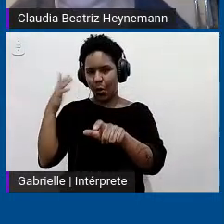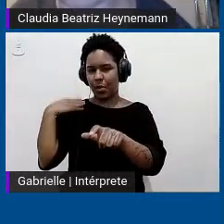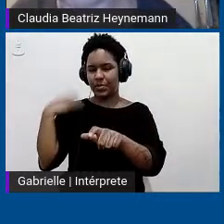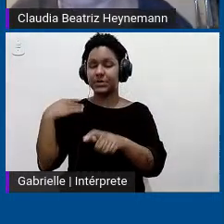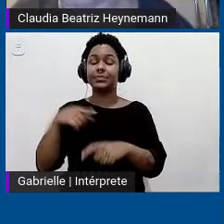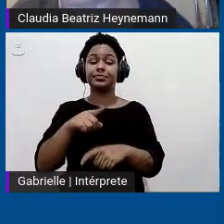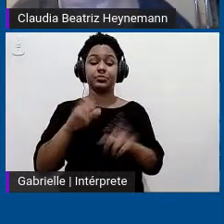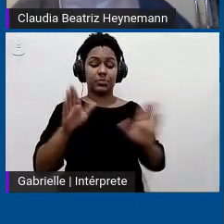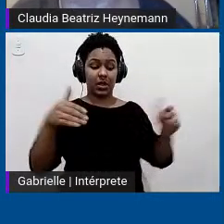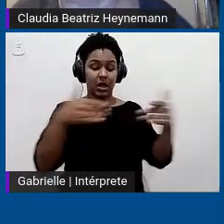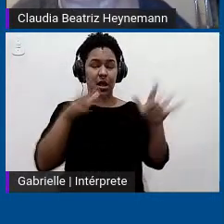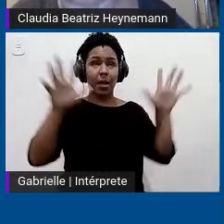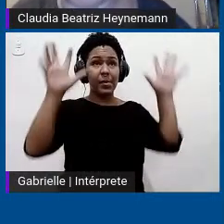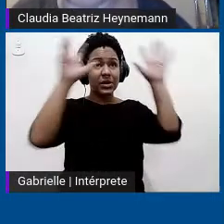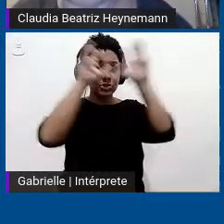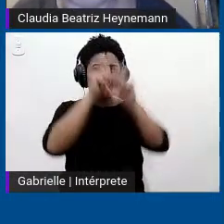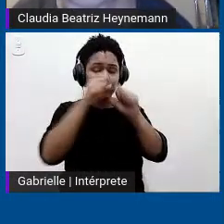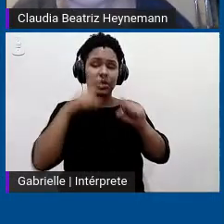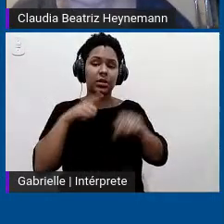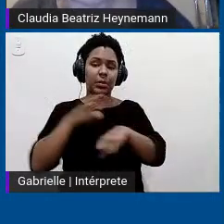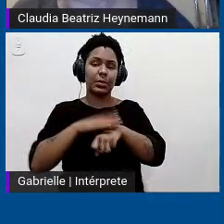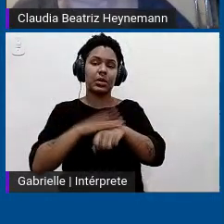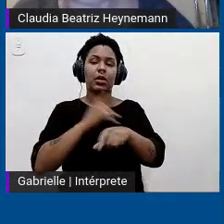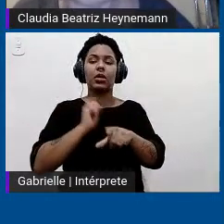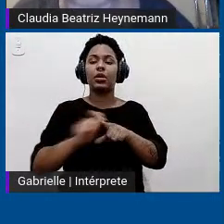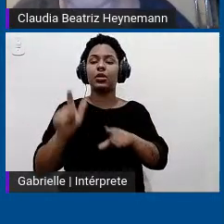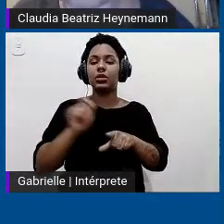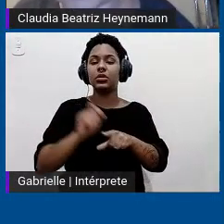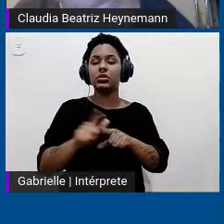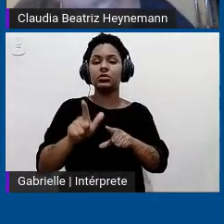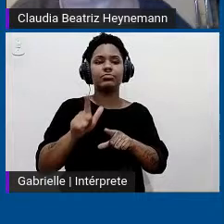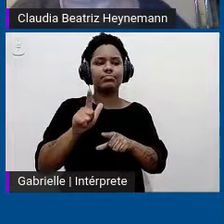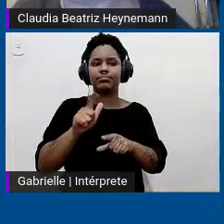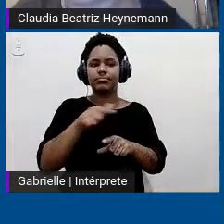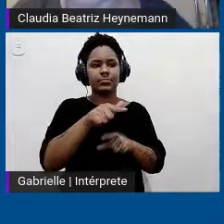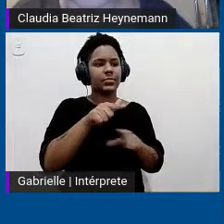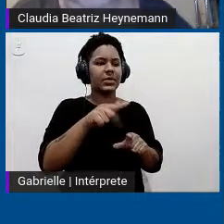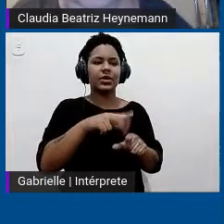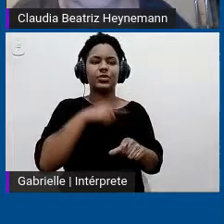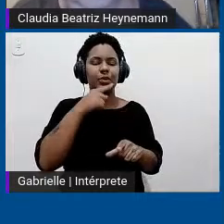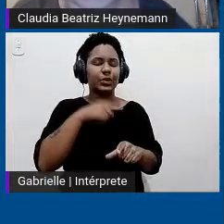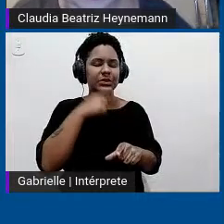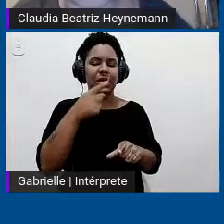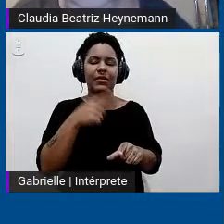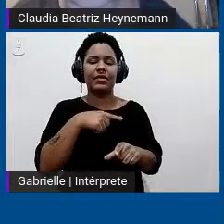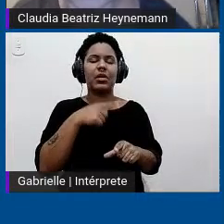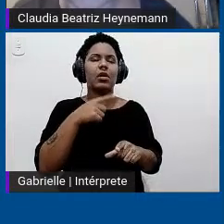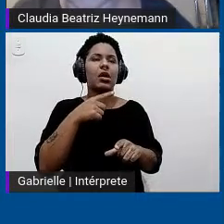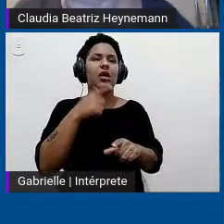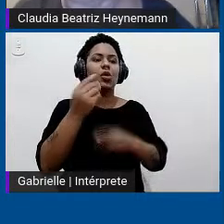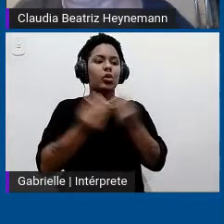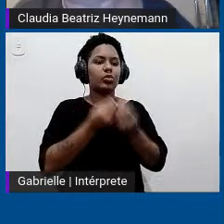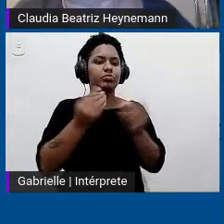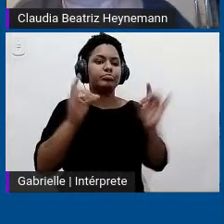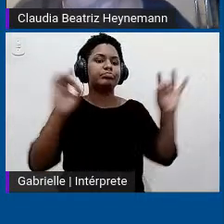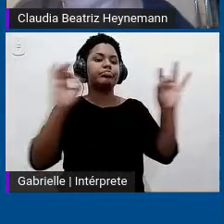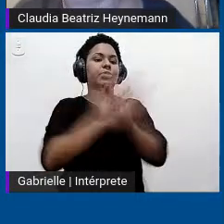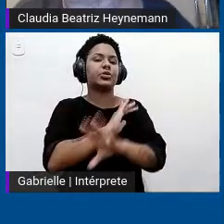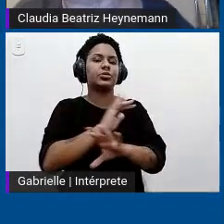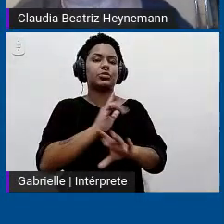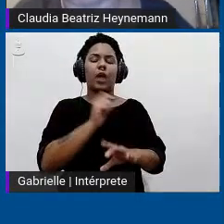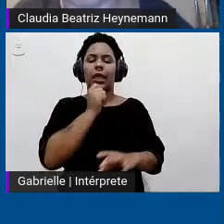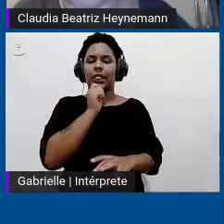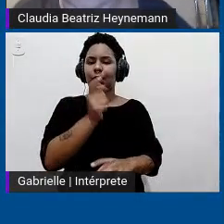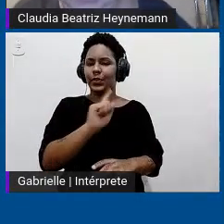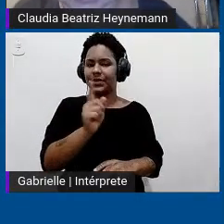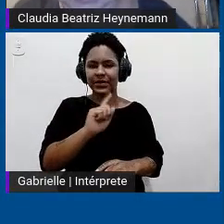que se achava à disposição dos pensionistas, nem de longe bastava para satisfazer as necessidades. As janelas dos quartos